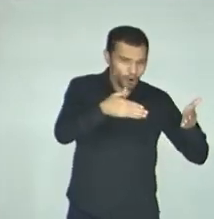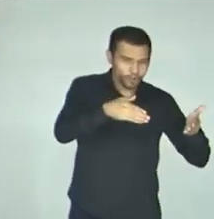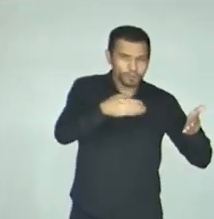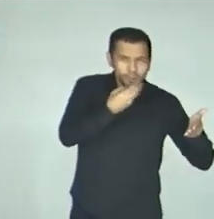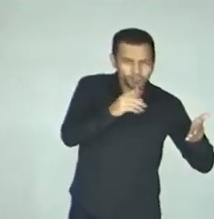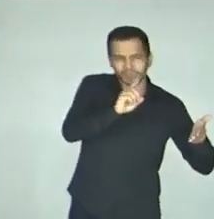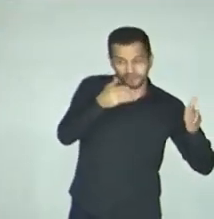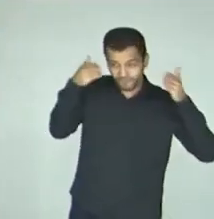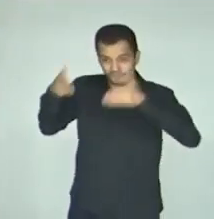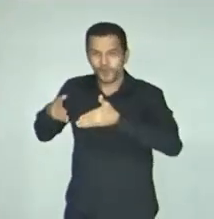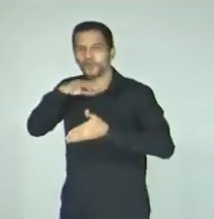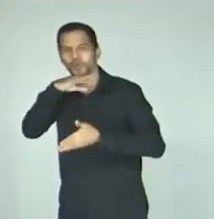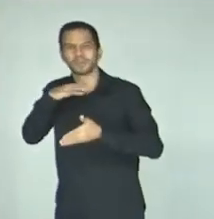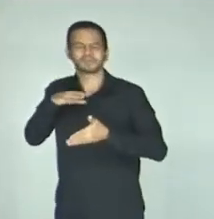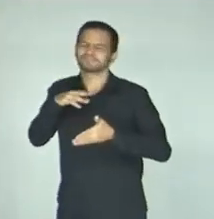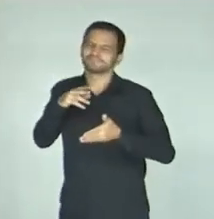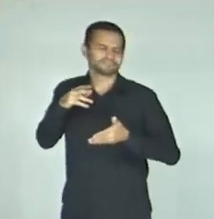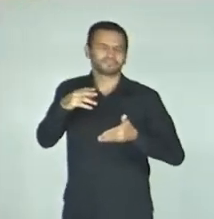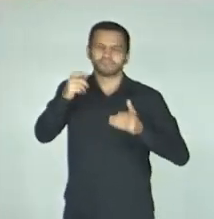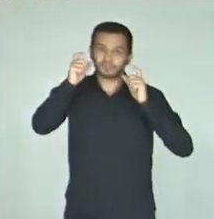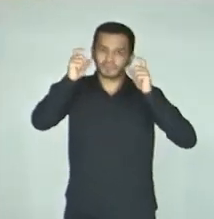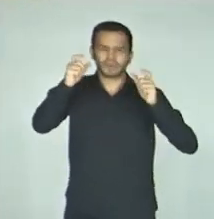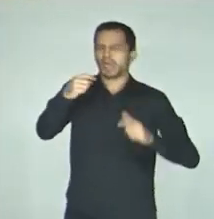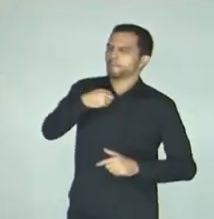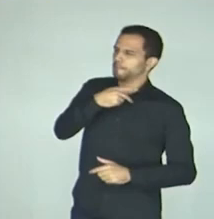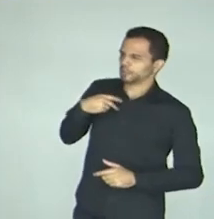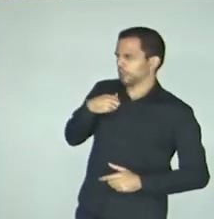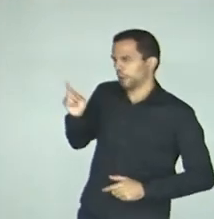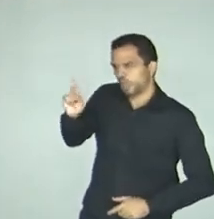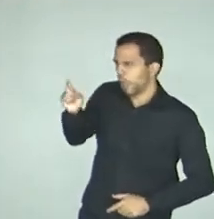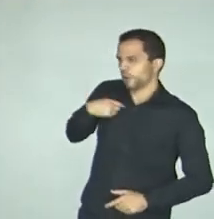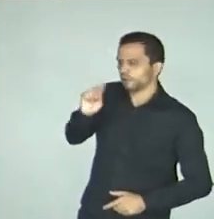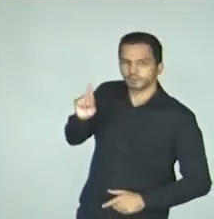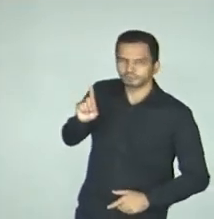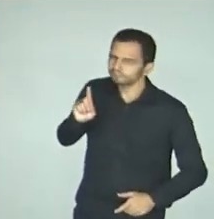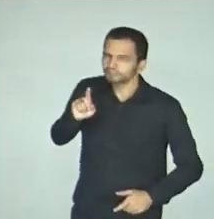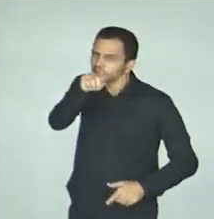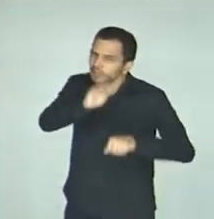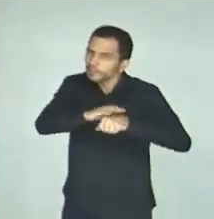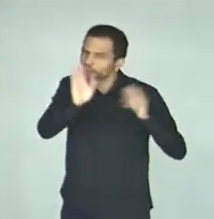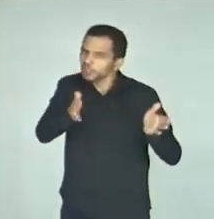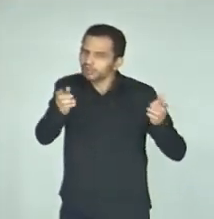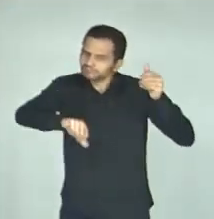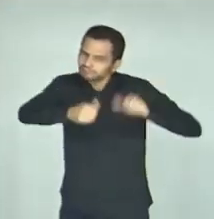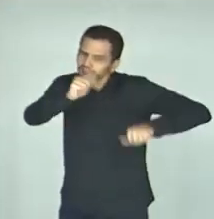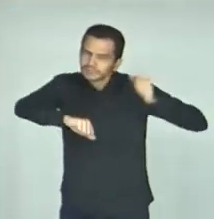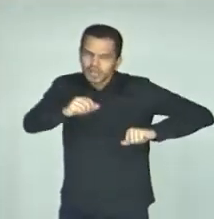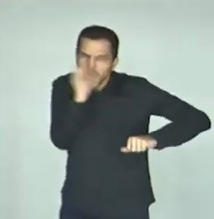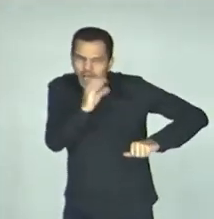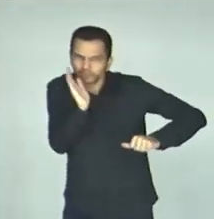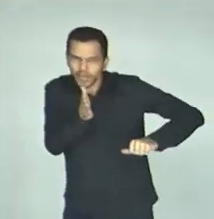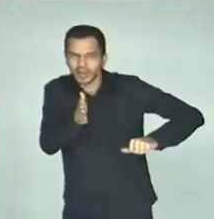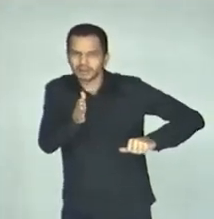mal é impressionante isso e o pastor Eu não eu não Você já fez uma avaliação da sua vida inteira tão